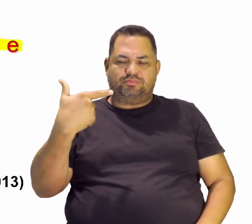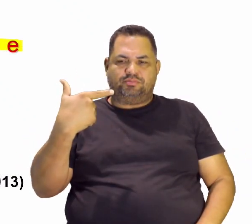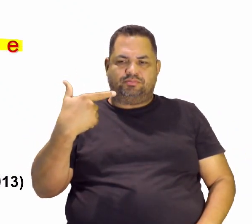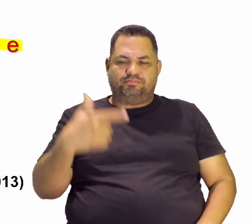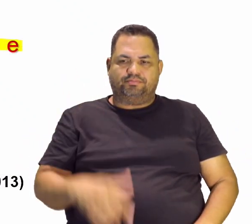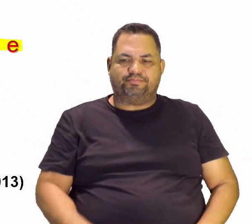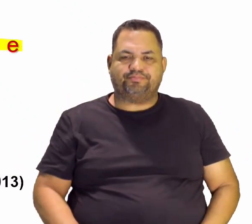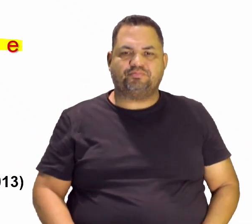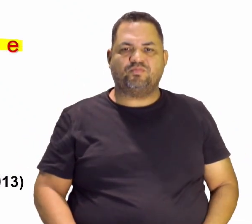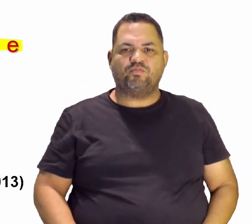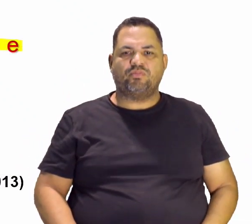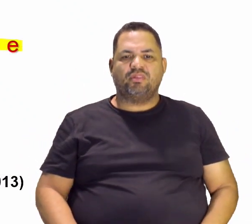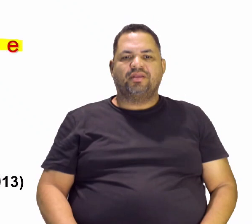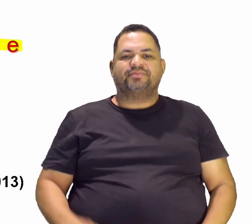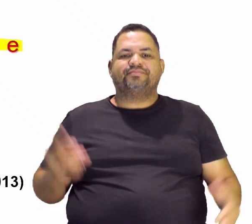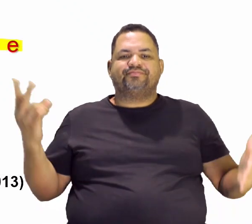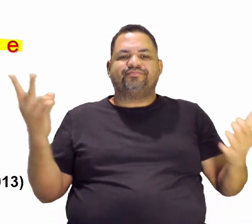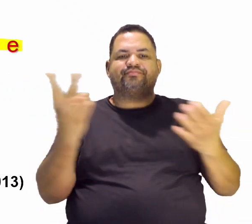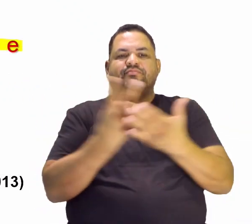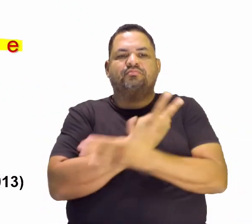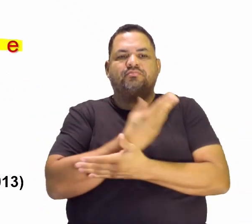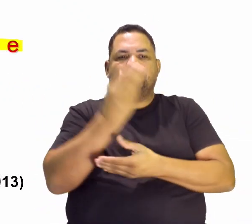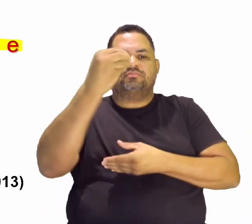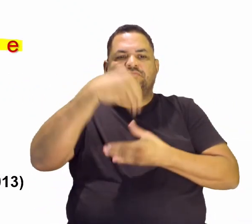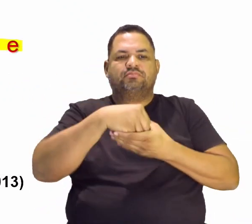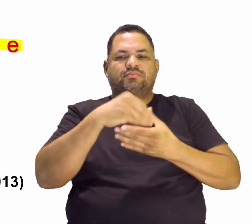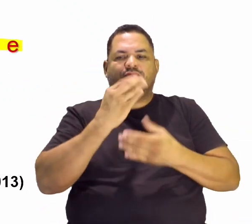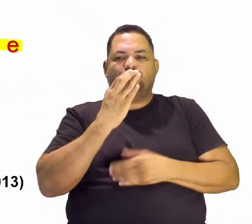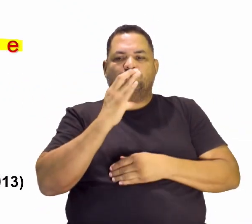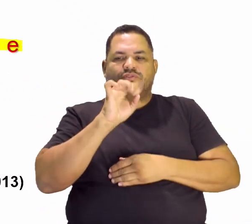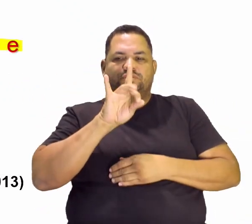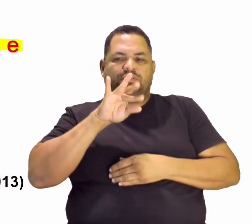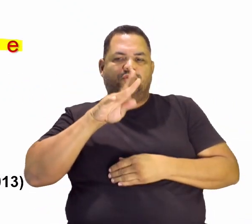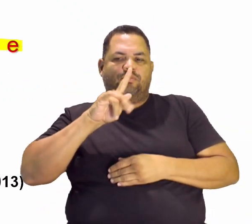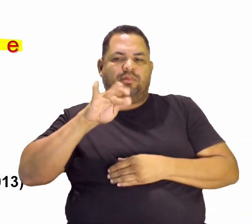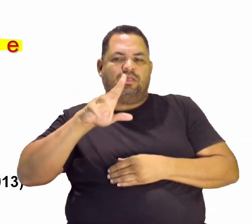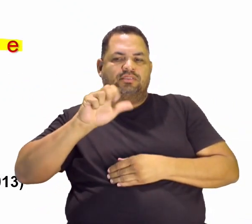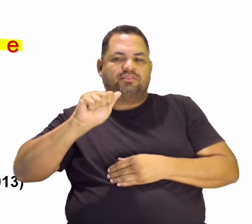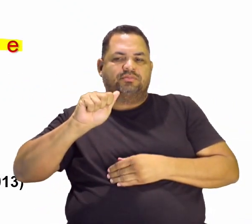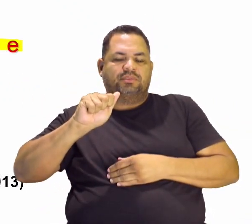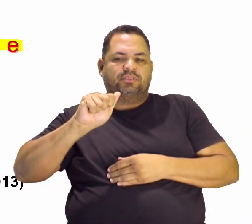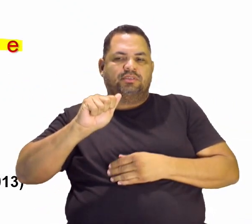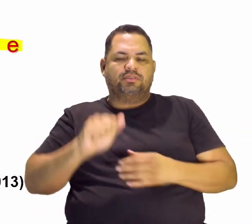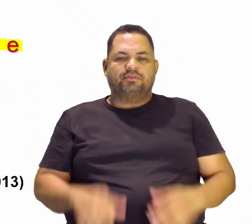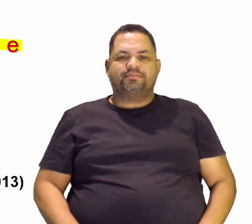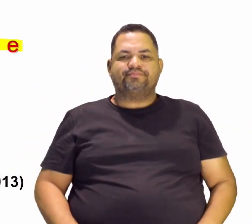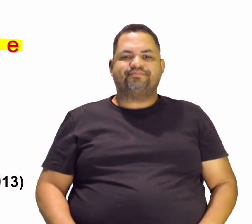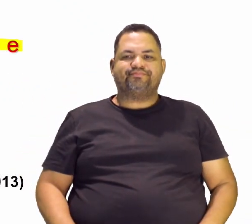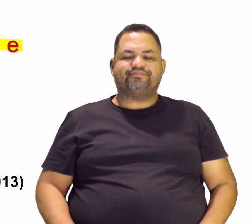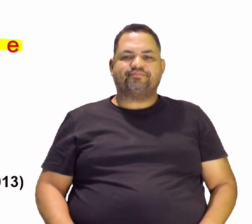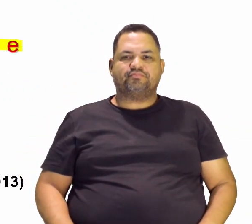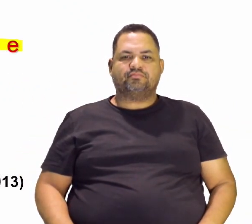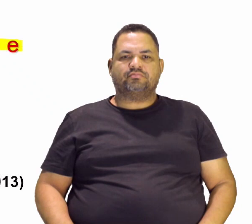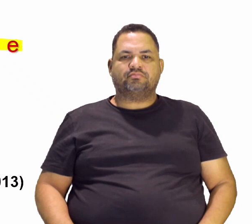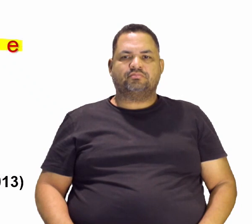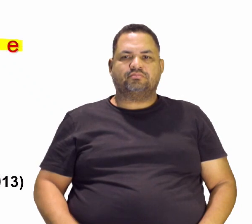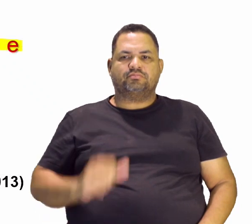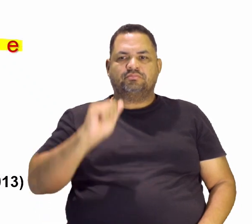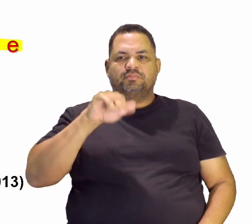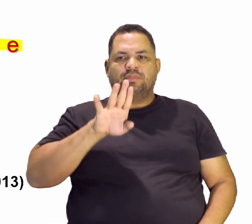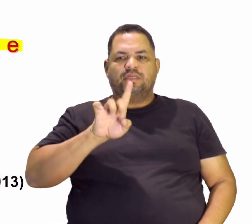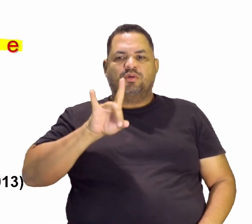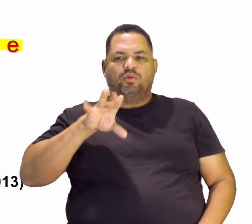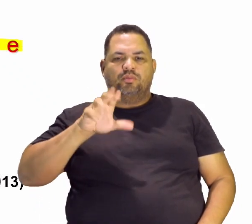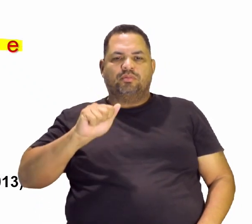oxigênio. Então, ela vai acontecer lá dentro do citoplasma que a gente viu agora há pouco, ok? Então, lembra, anaeróbio, tá?